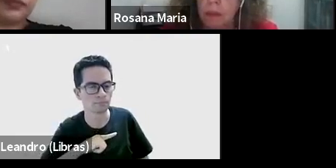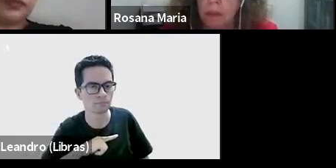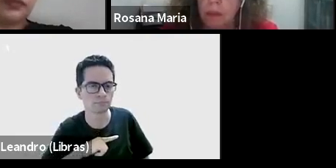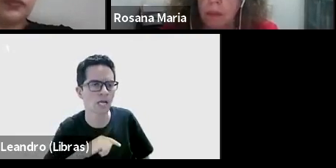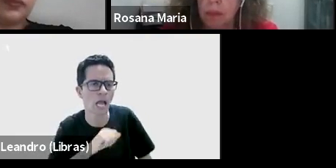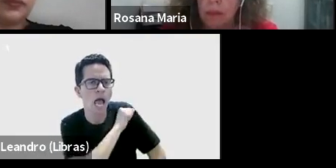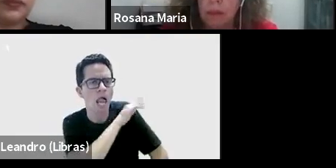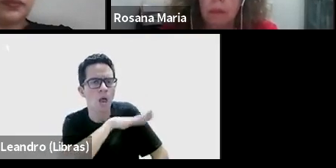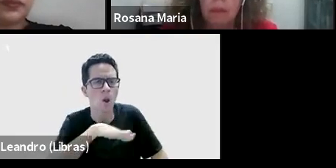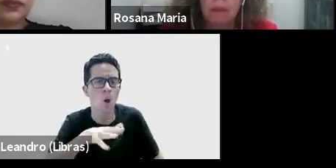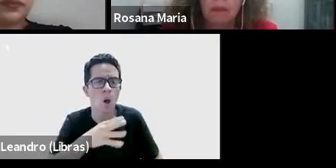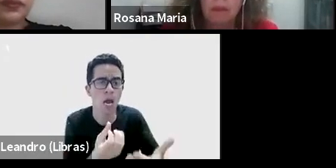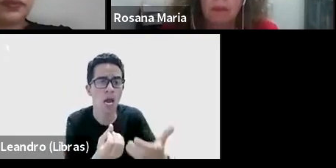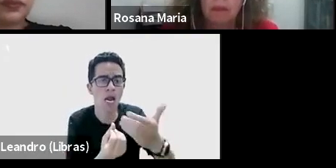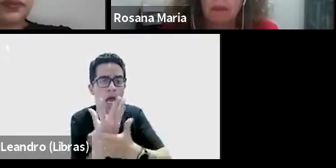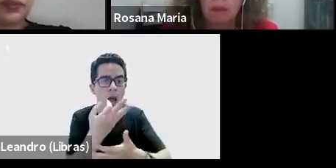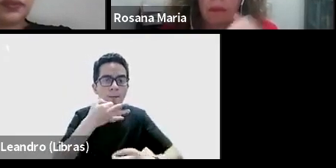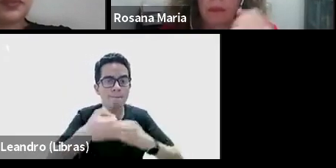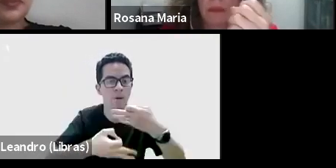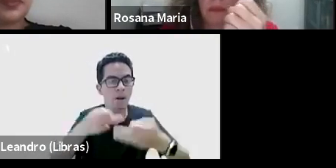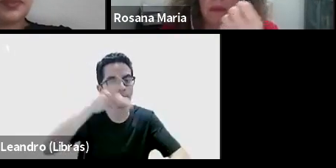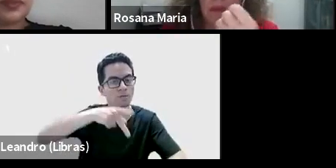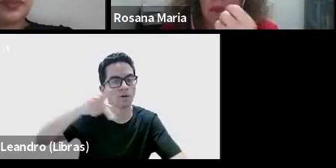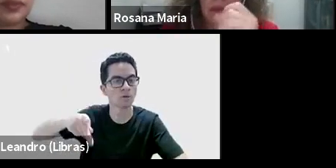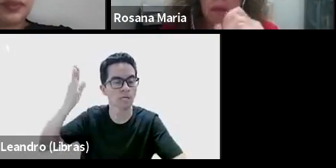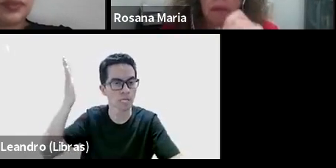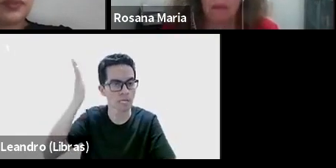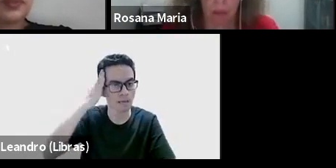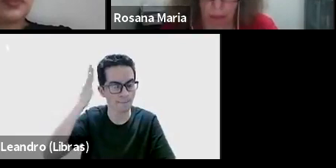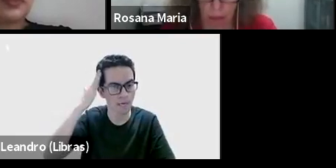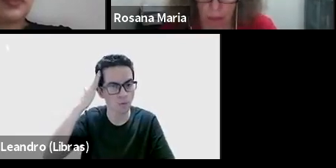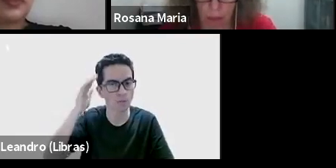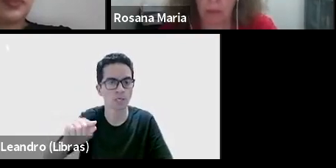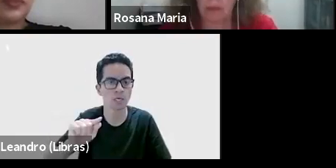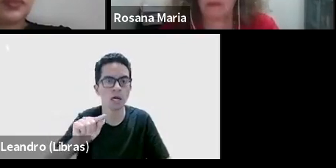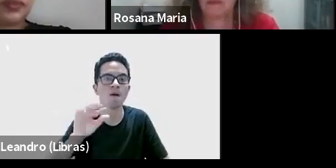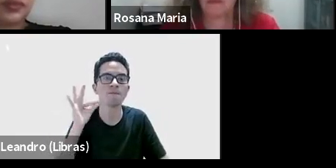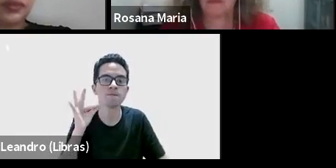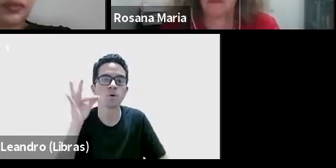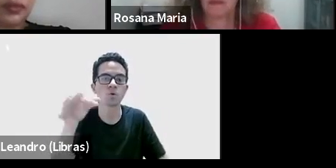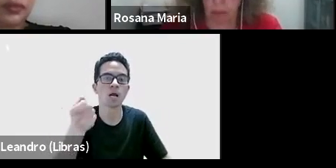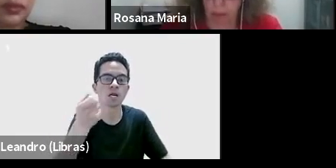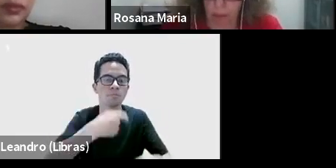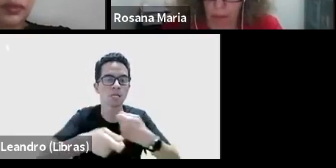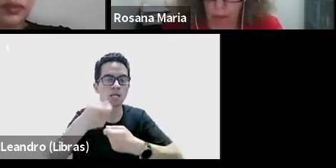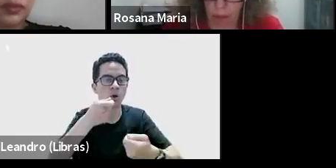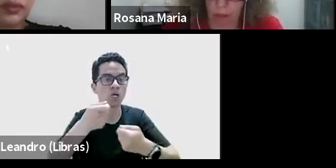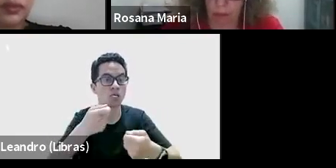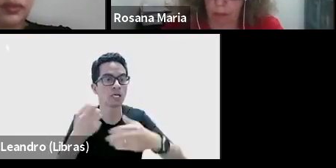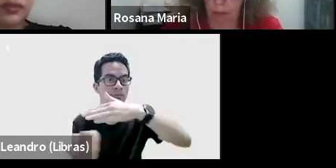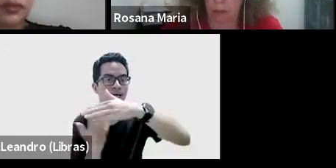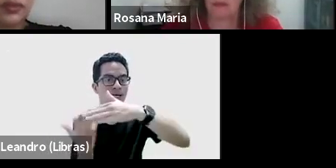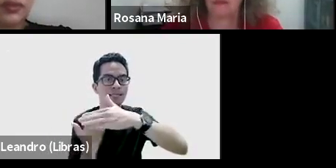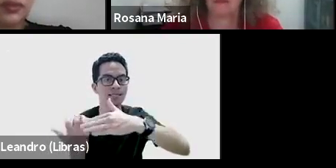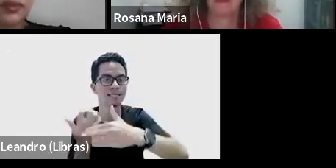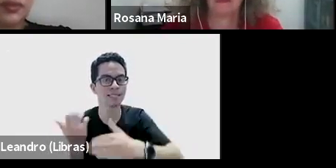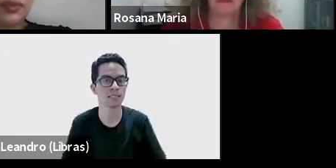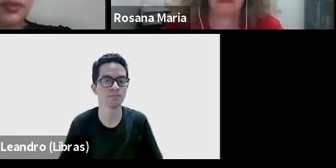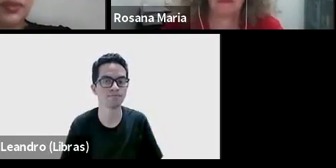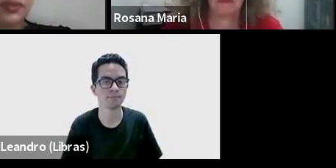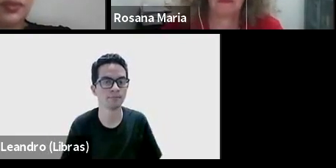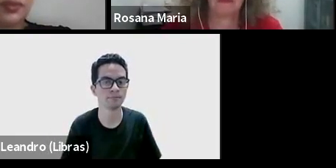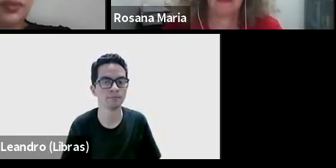é formador de professores, é um educador, ou se ele vai ser um futuro administrador de empresas, né? A gente tem que